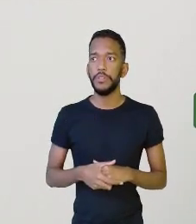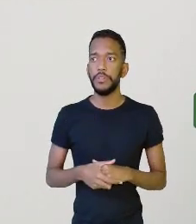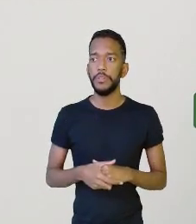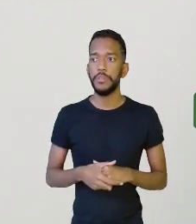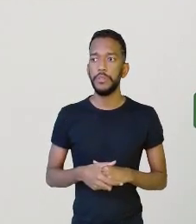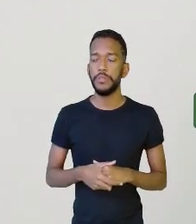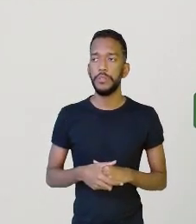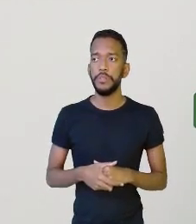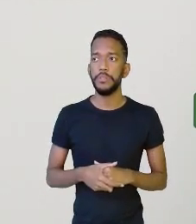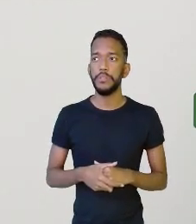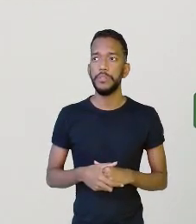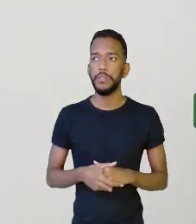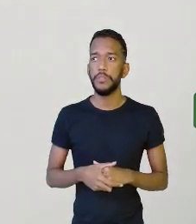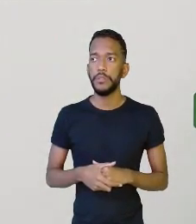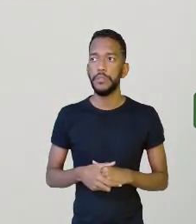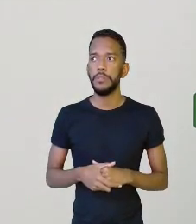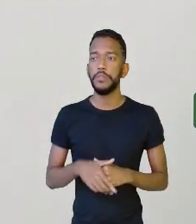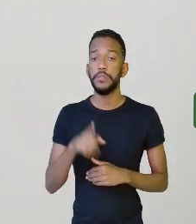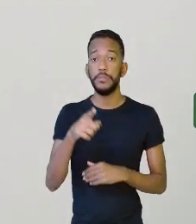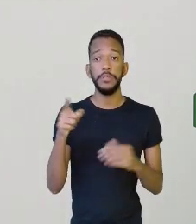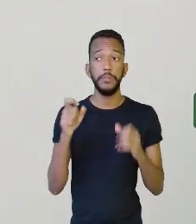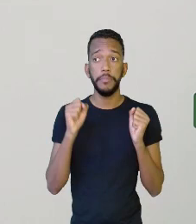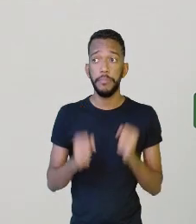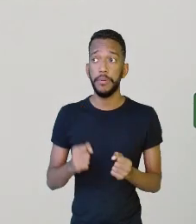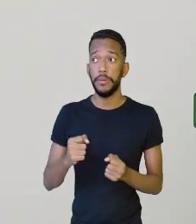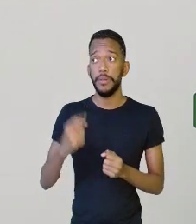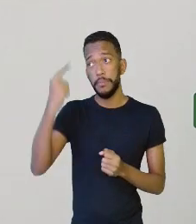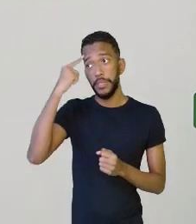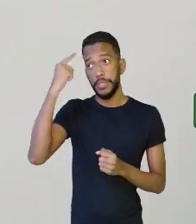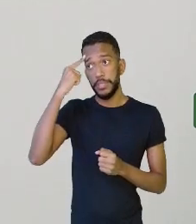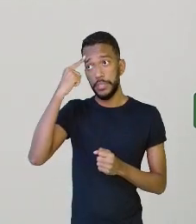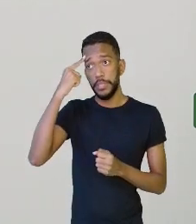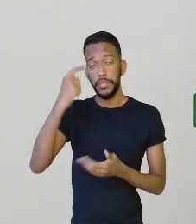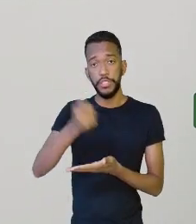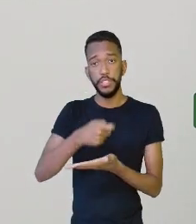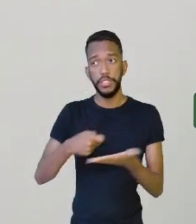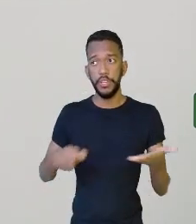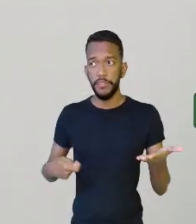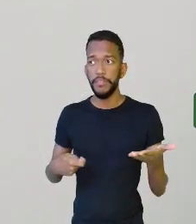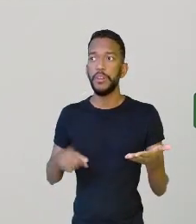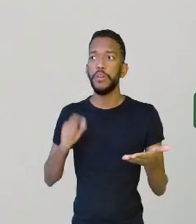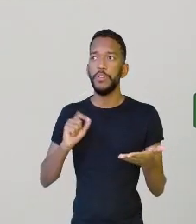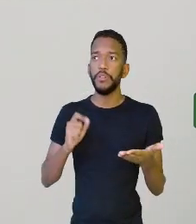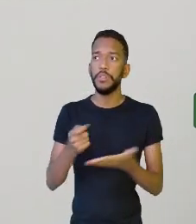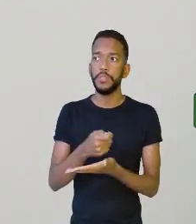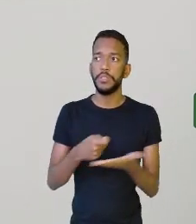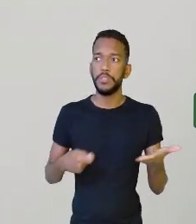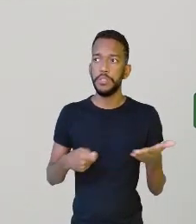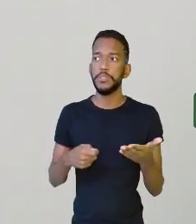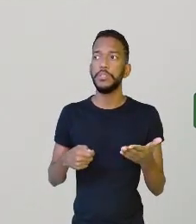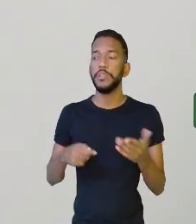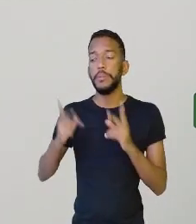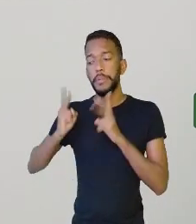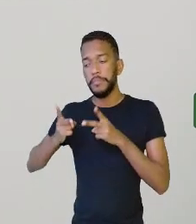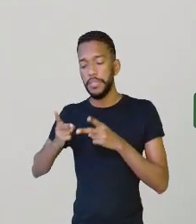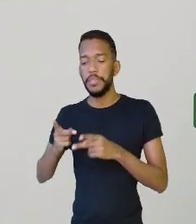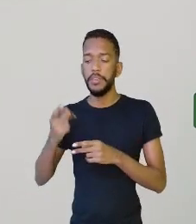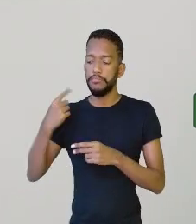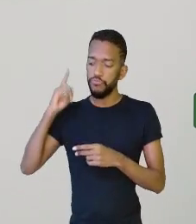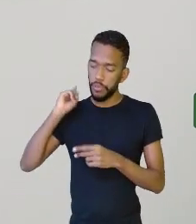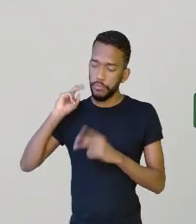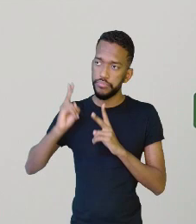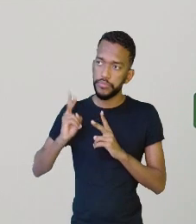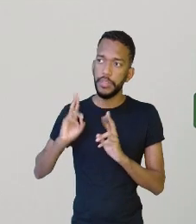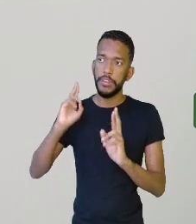como atividade, que é, vocês vão pensar e escrever. Escreva as permanências e diferenças